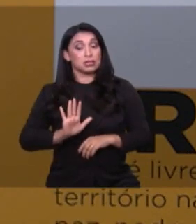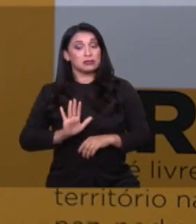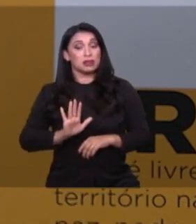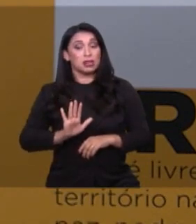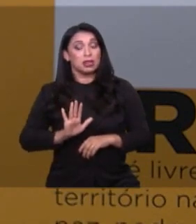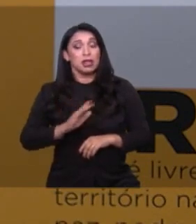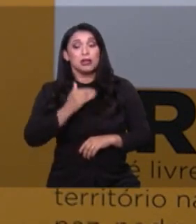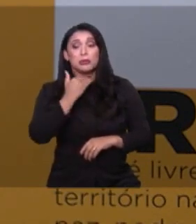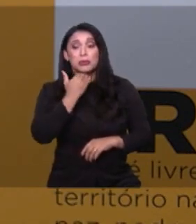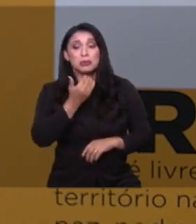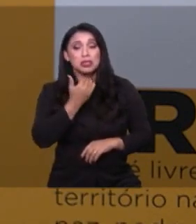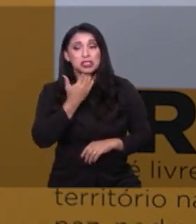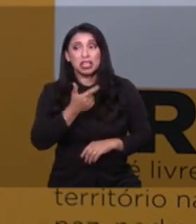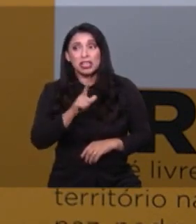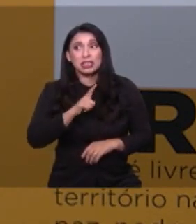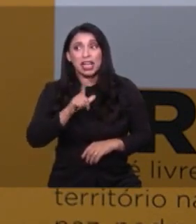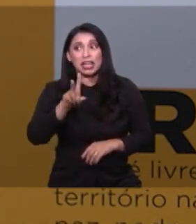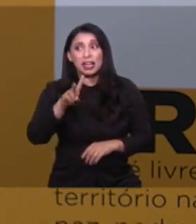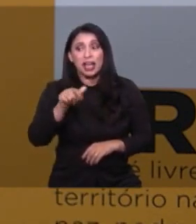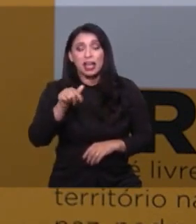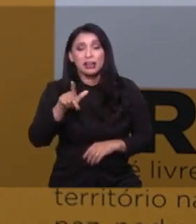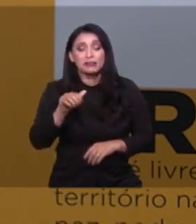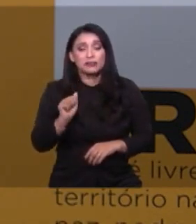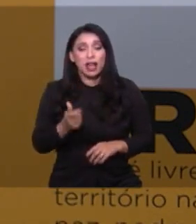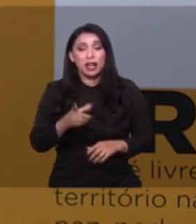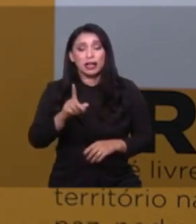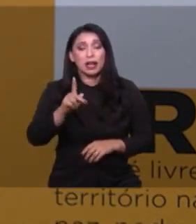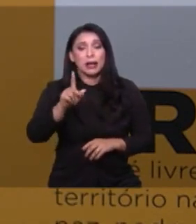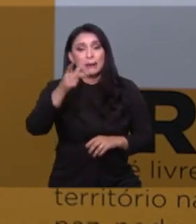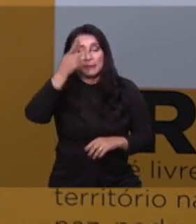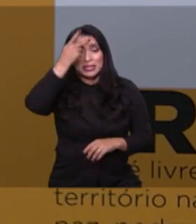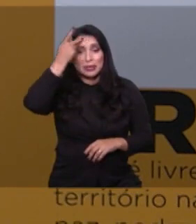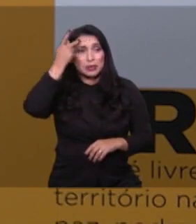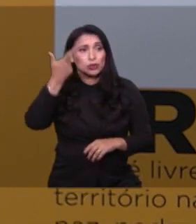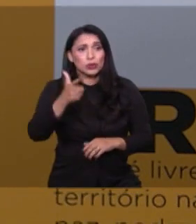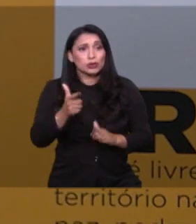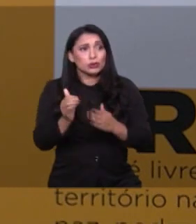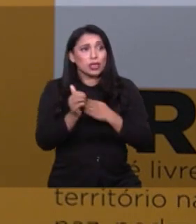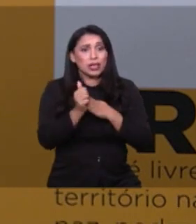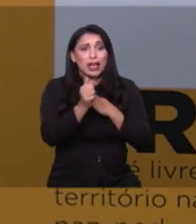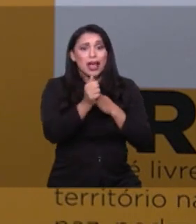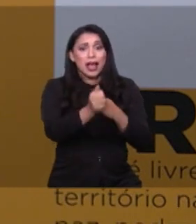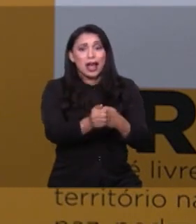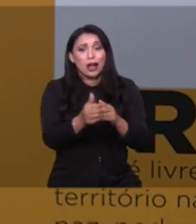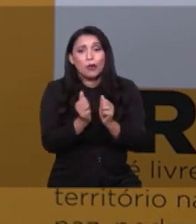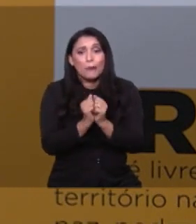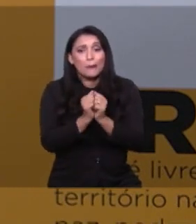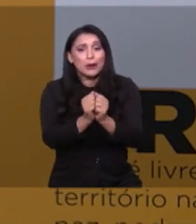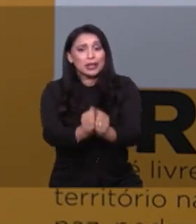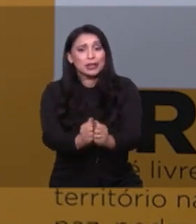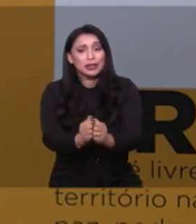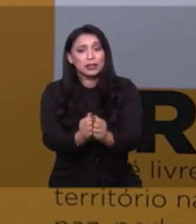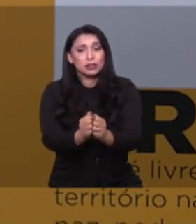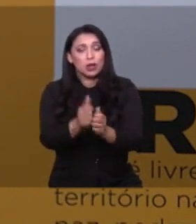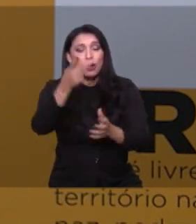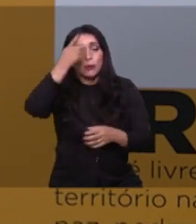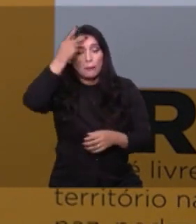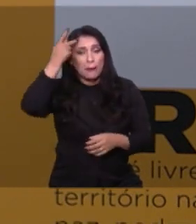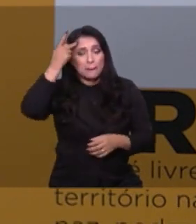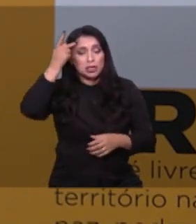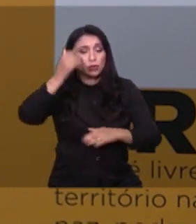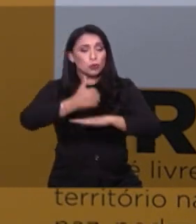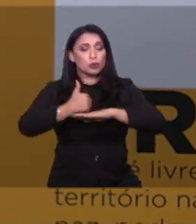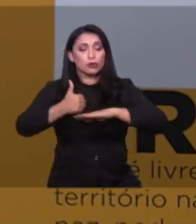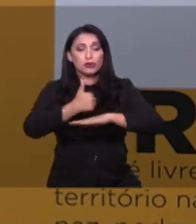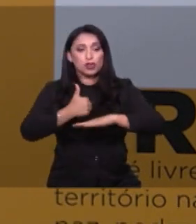gente tem vaga disponibilizada e o PCD ele é mal acompanhado, ele não tem uma pessoa preparada,